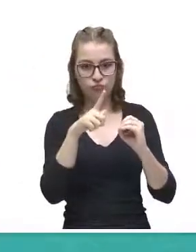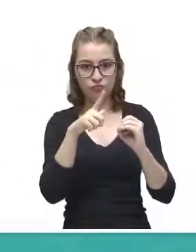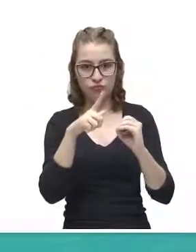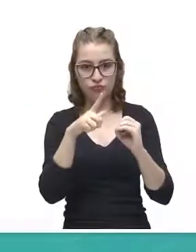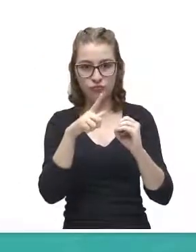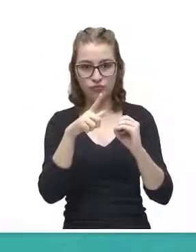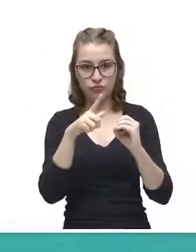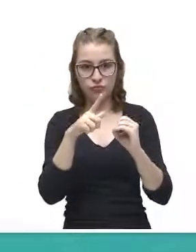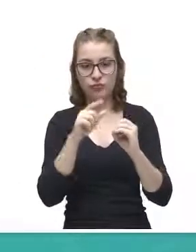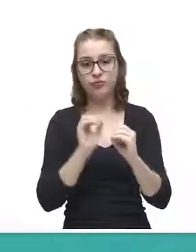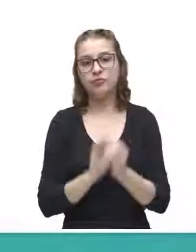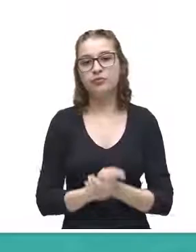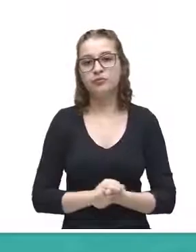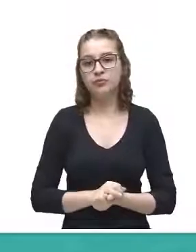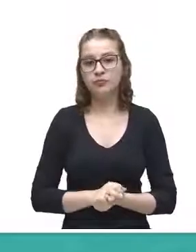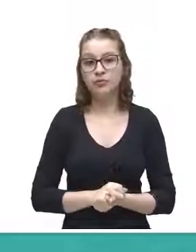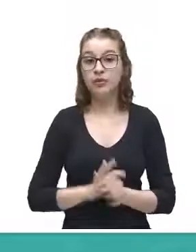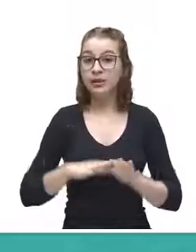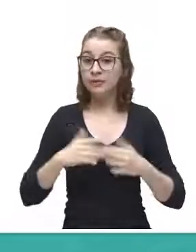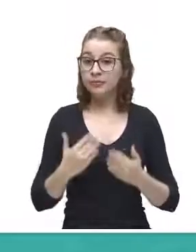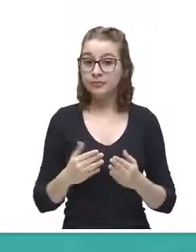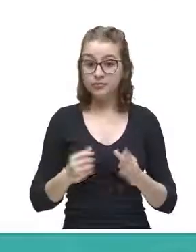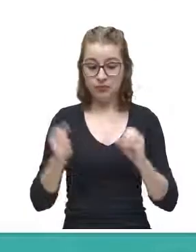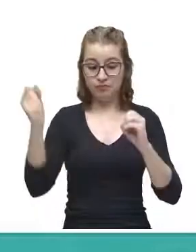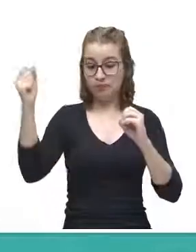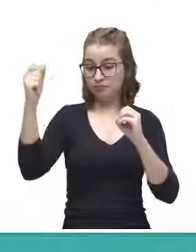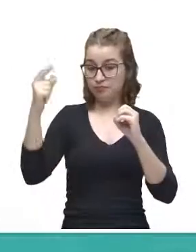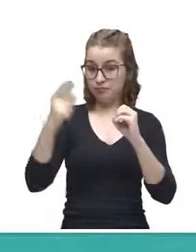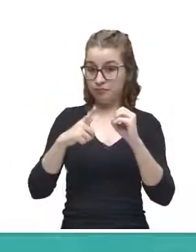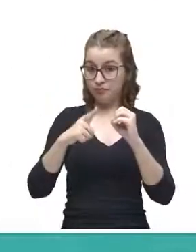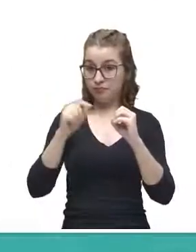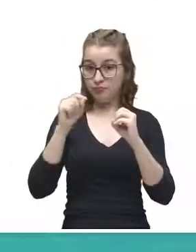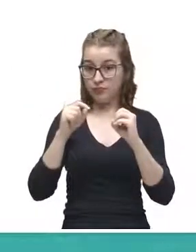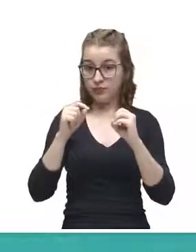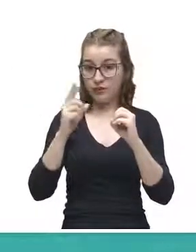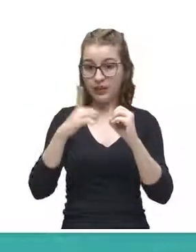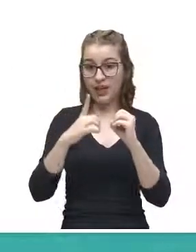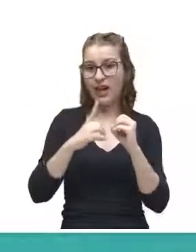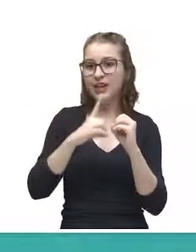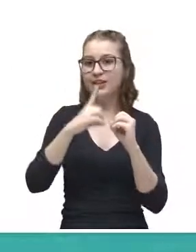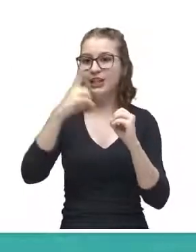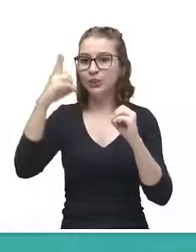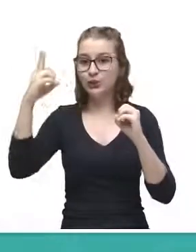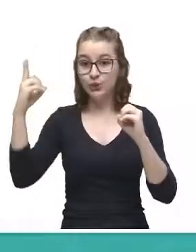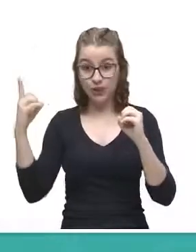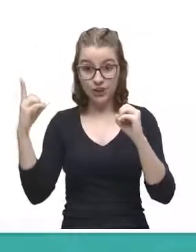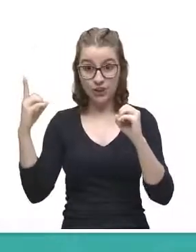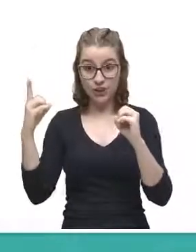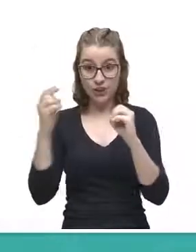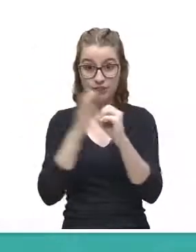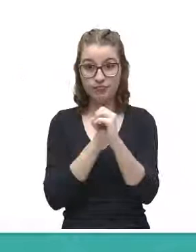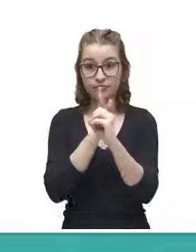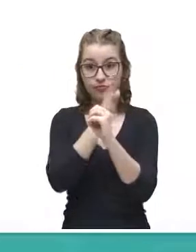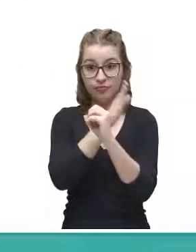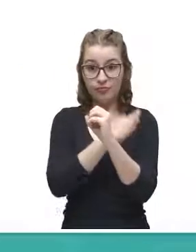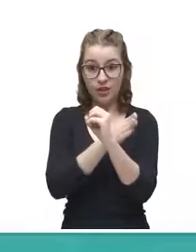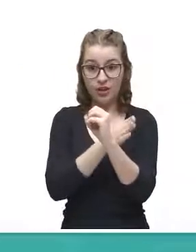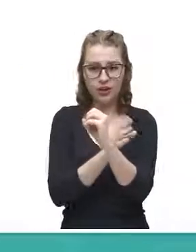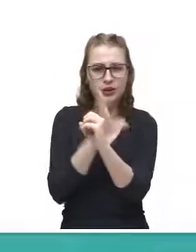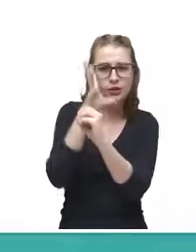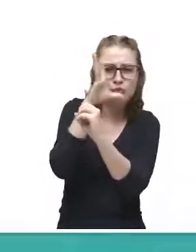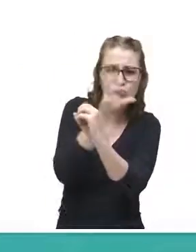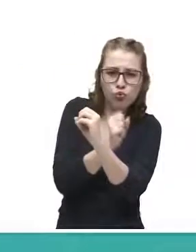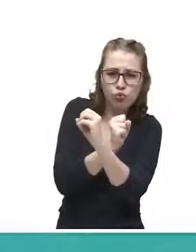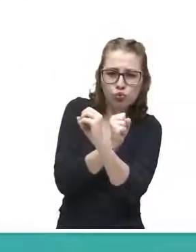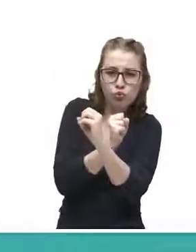tá? Portanto, onde vai ter Sol, vai ser o dia, E o lado oposto, o outro lado, vai